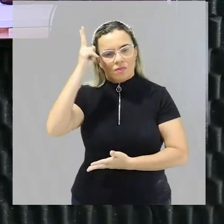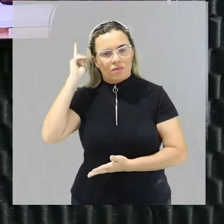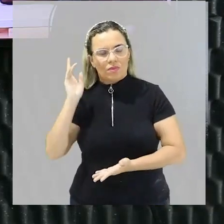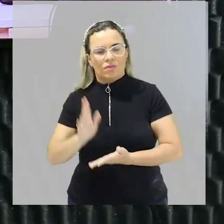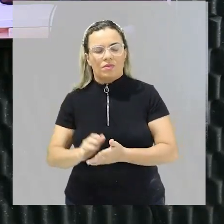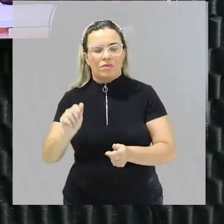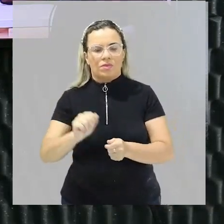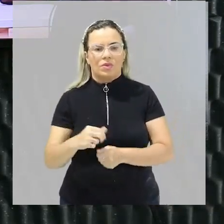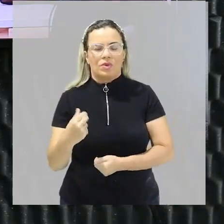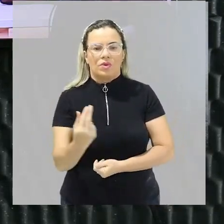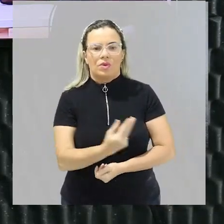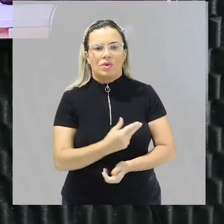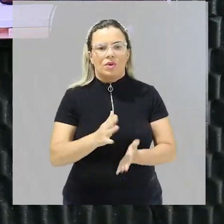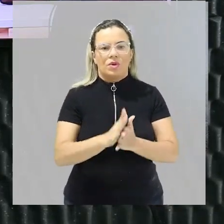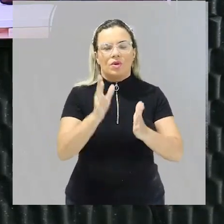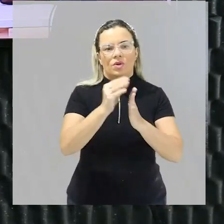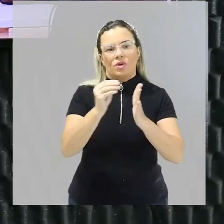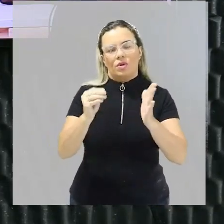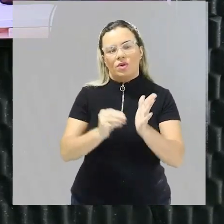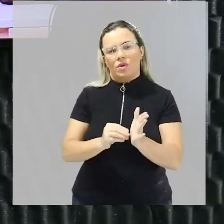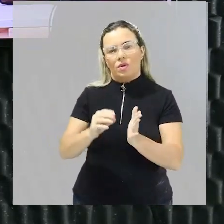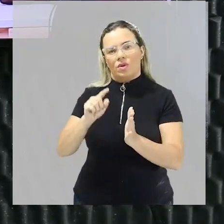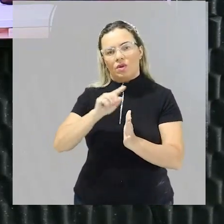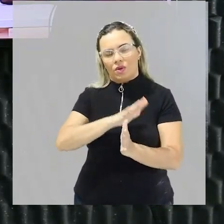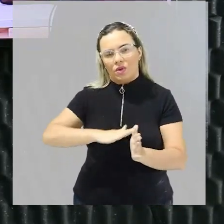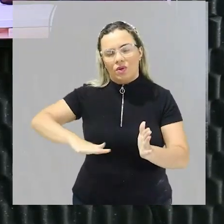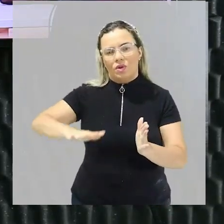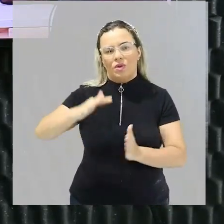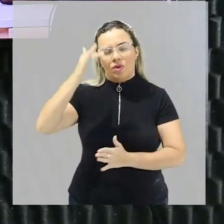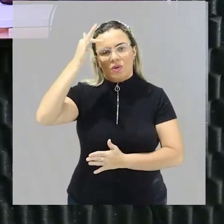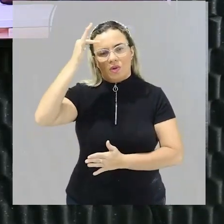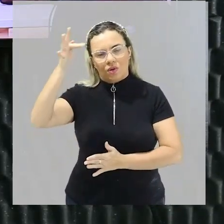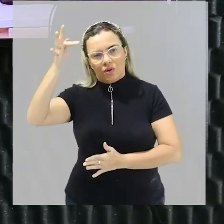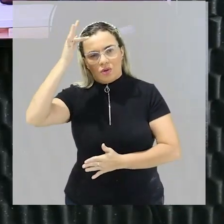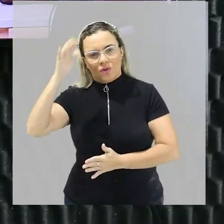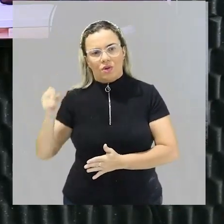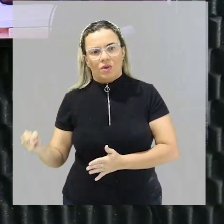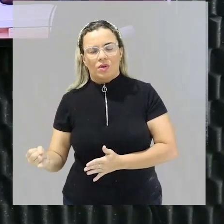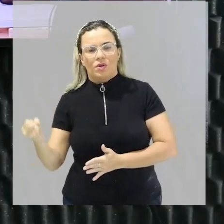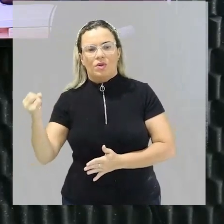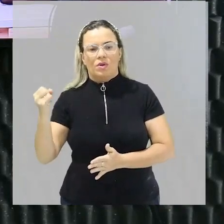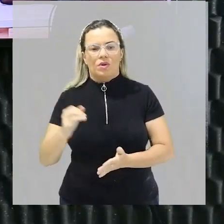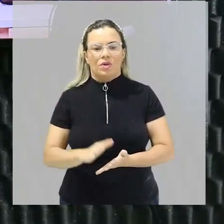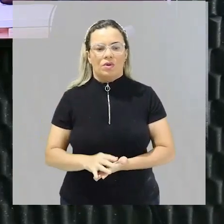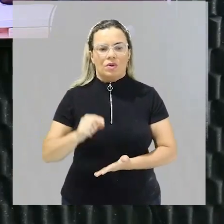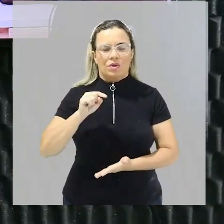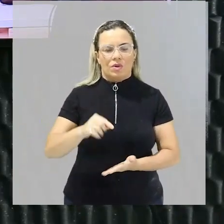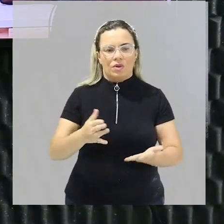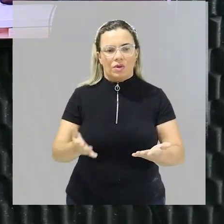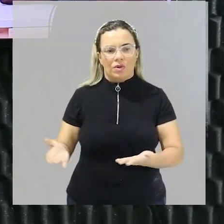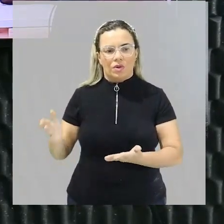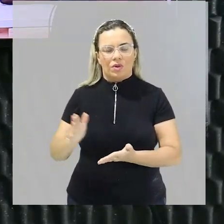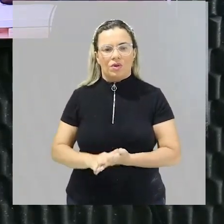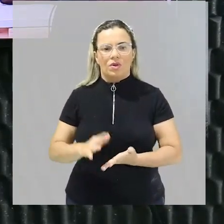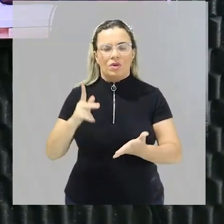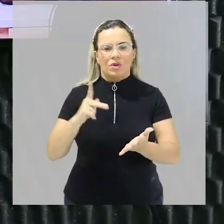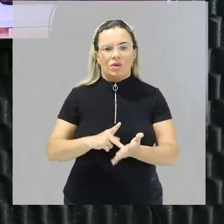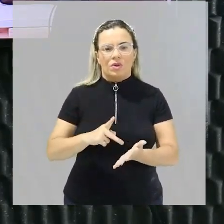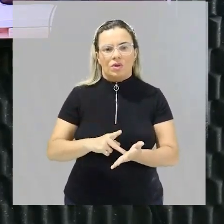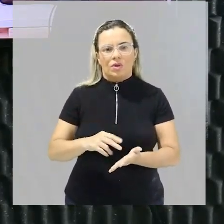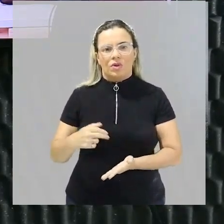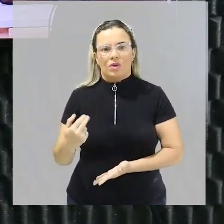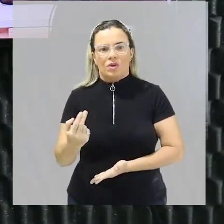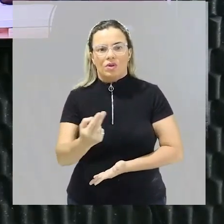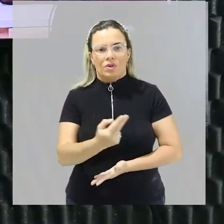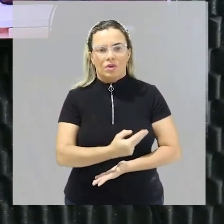nos vestibulares nós temos alguns conteúdos da área de filosofia que são, olha, importantíssimos. E nós vamos lidar com um deles. Na verdade, nós já estamos